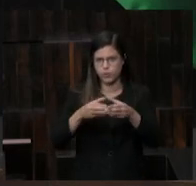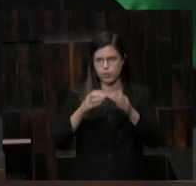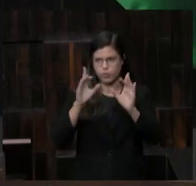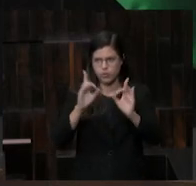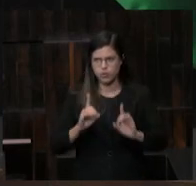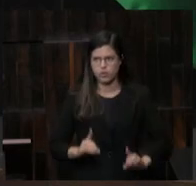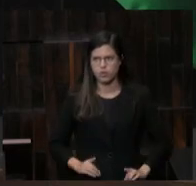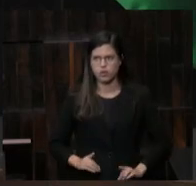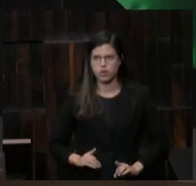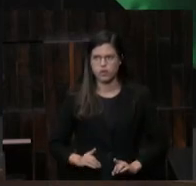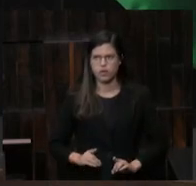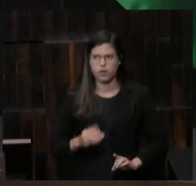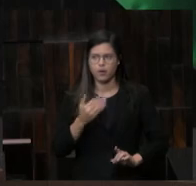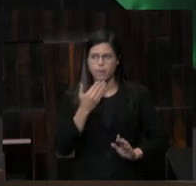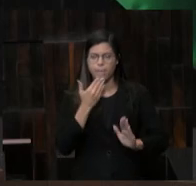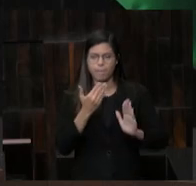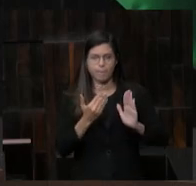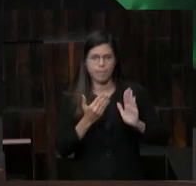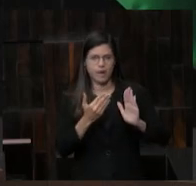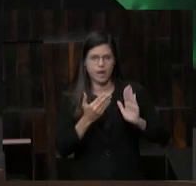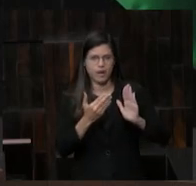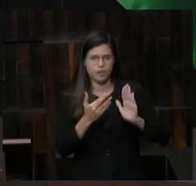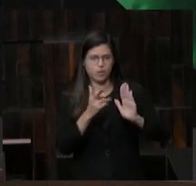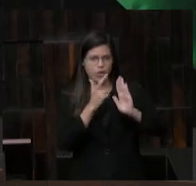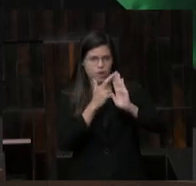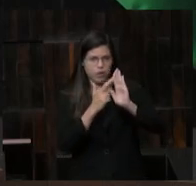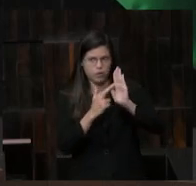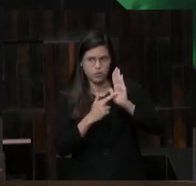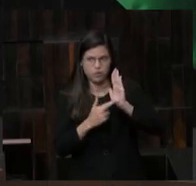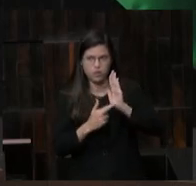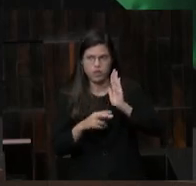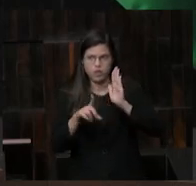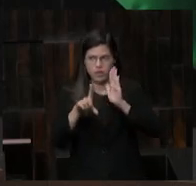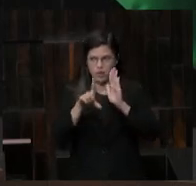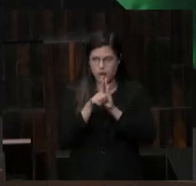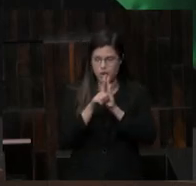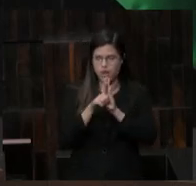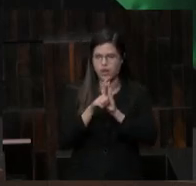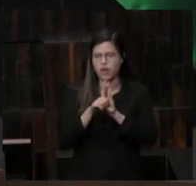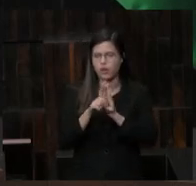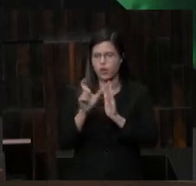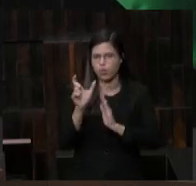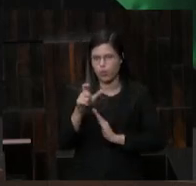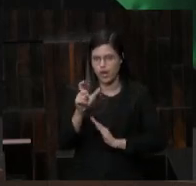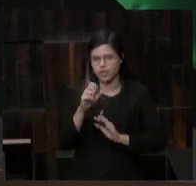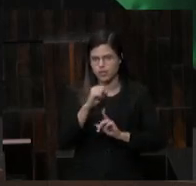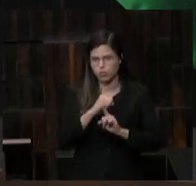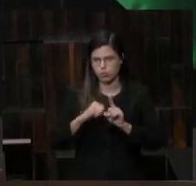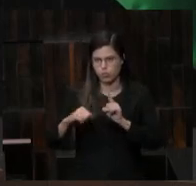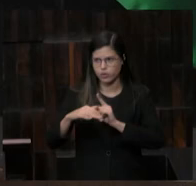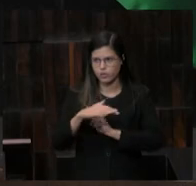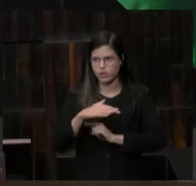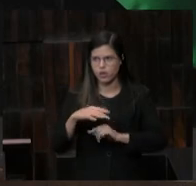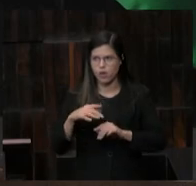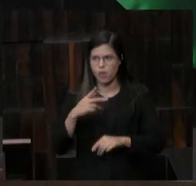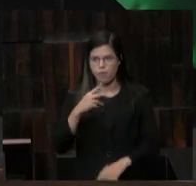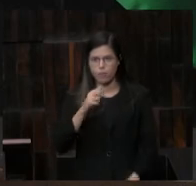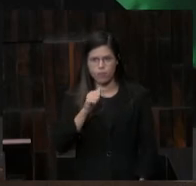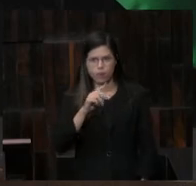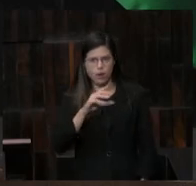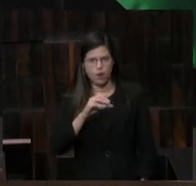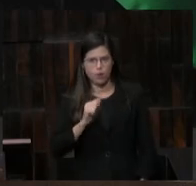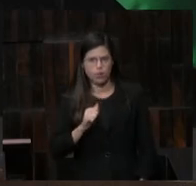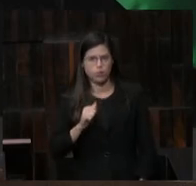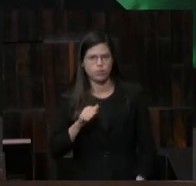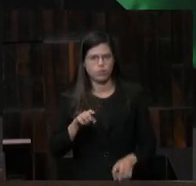pede a regulamentação da lei do Vale Social, que também está aqui presente. Paola Figueiredo, presidente do Rio Solidário,